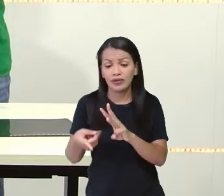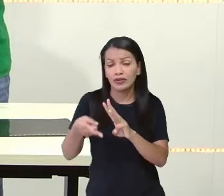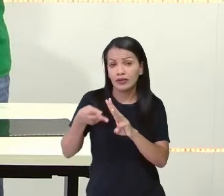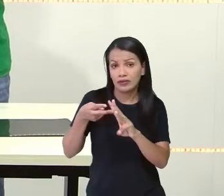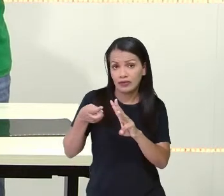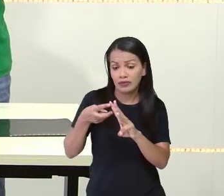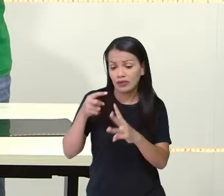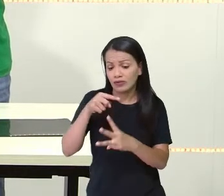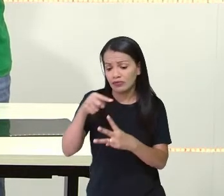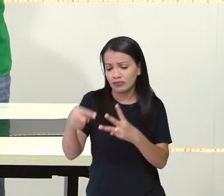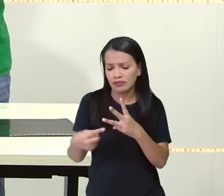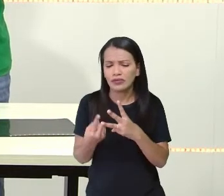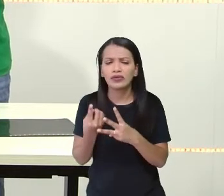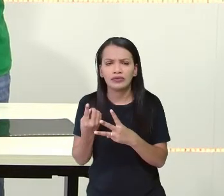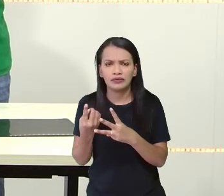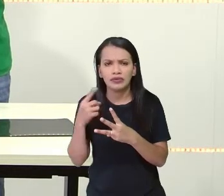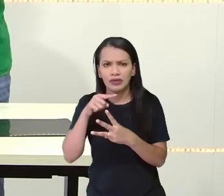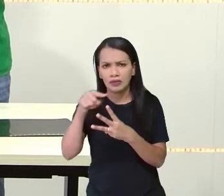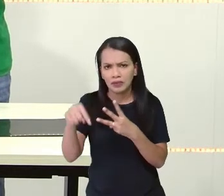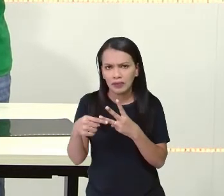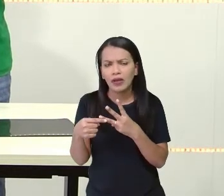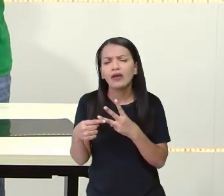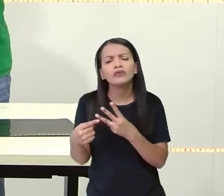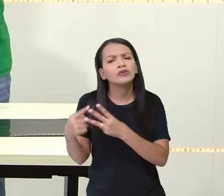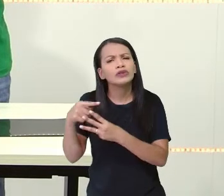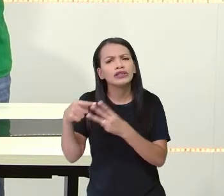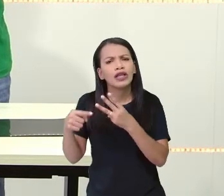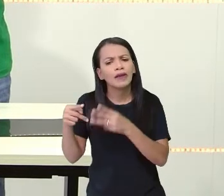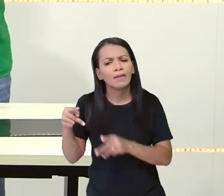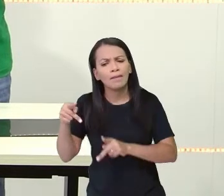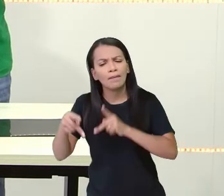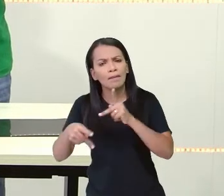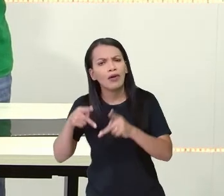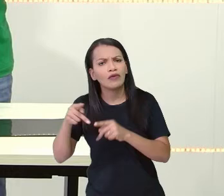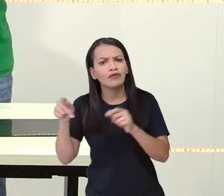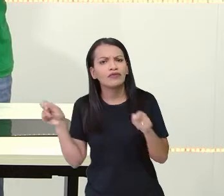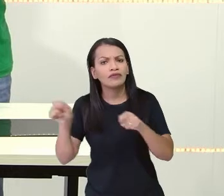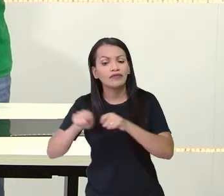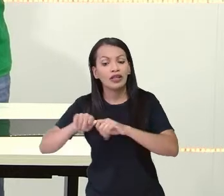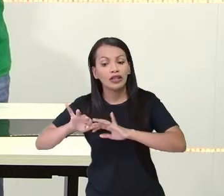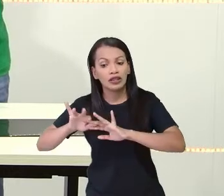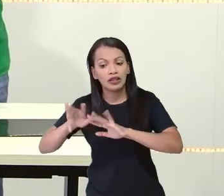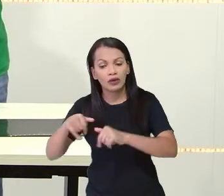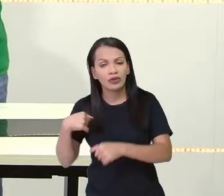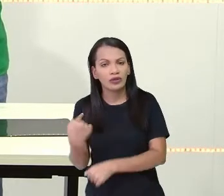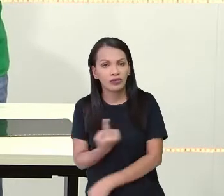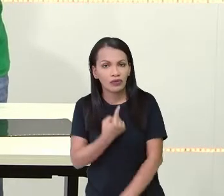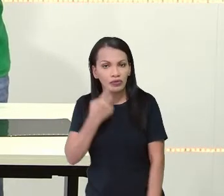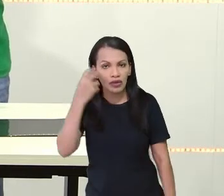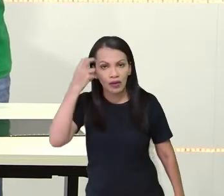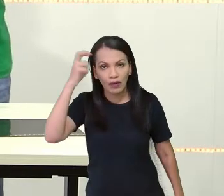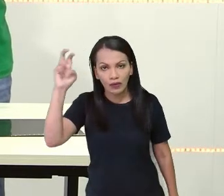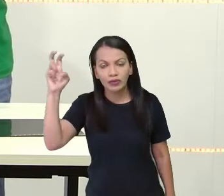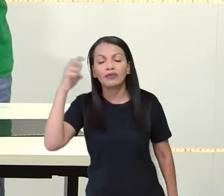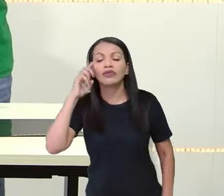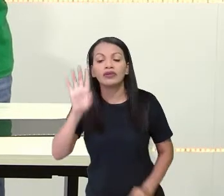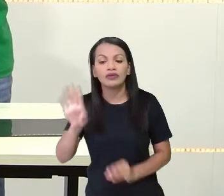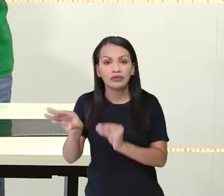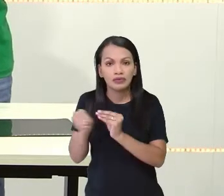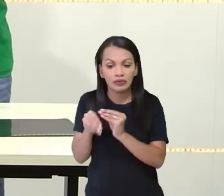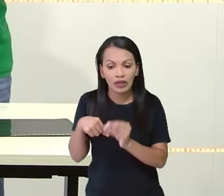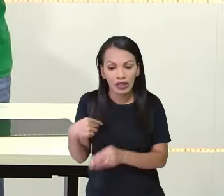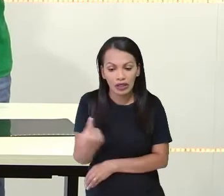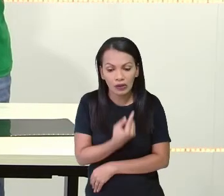3 origens, tá? Desses 3 povos que fizeram, não é, toda a nossa cultura, que contribuíram com a